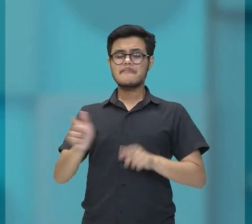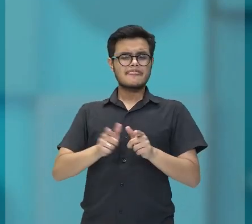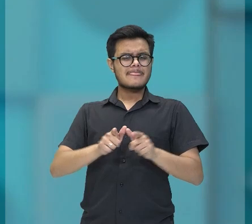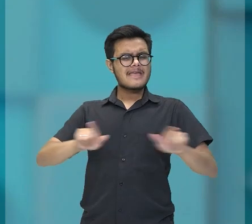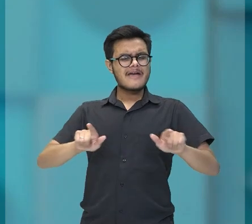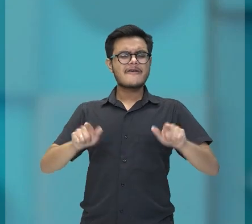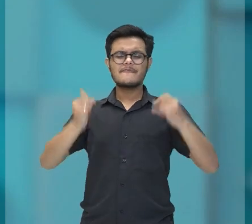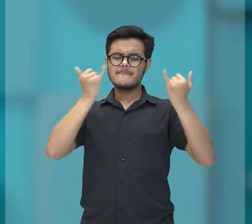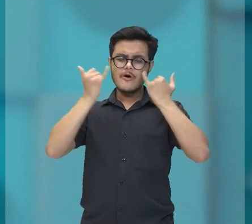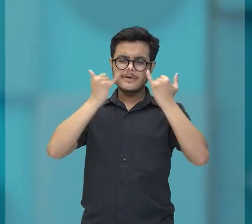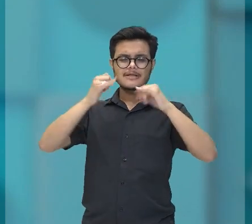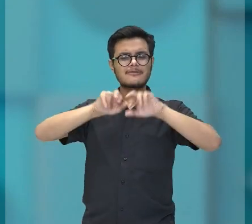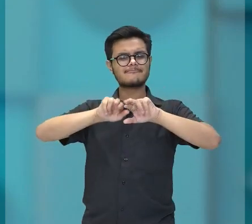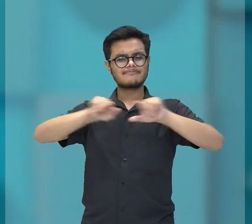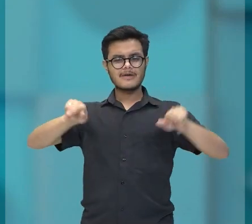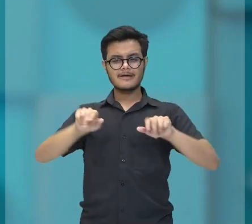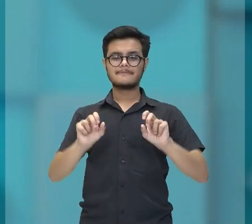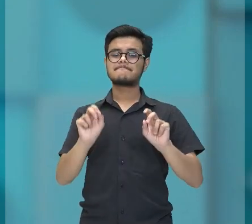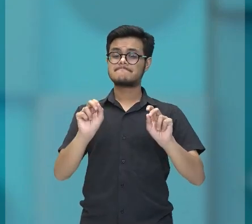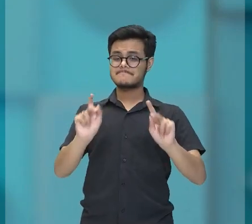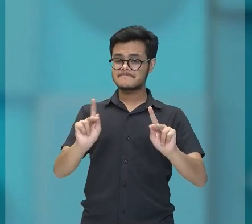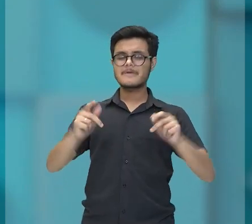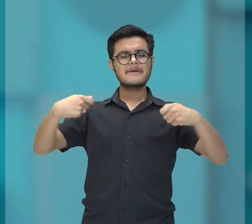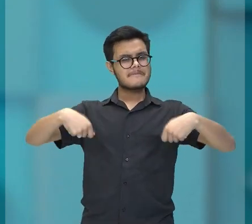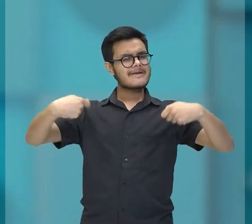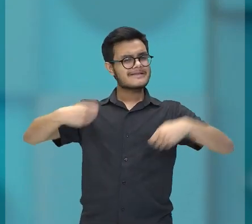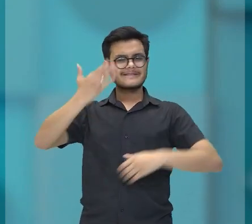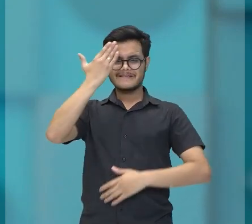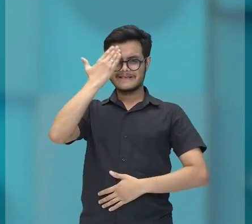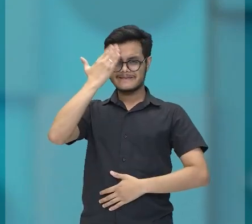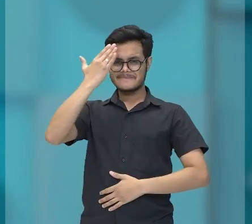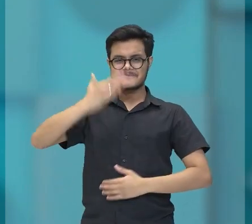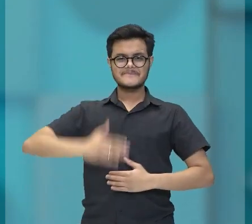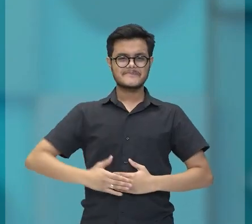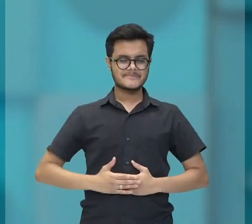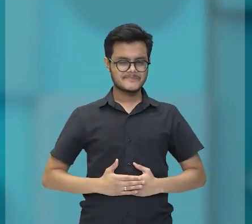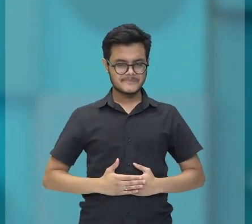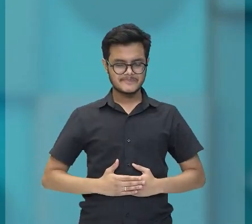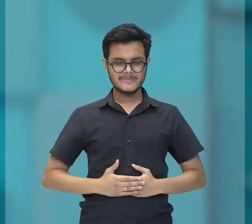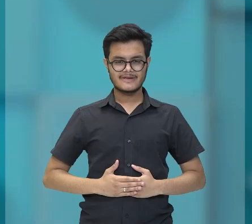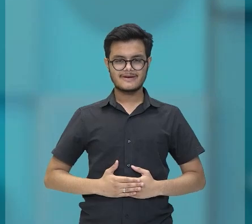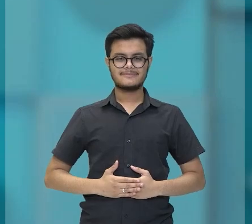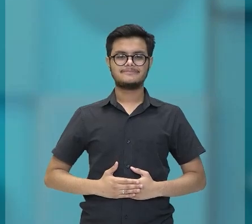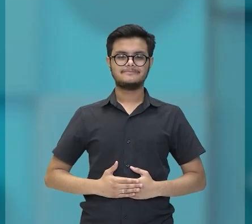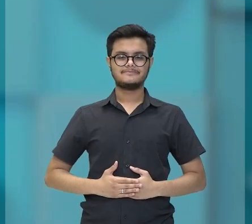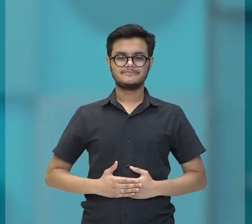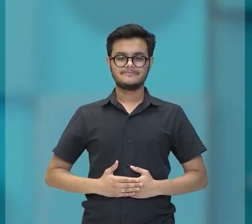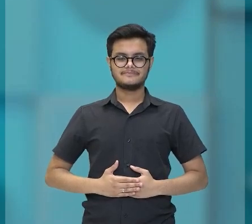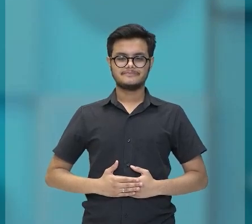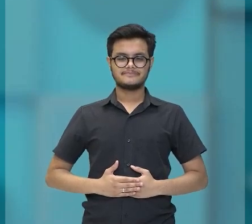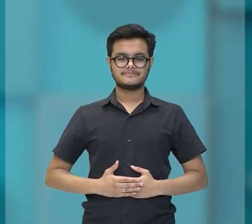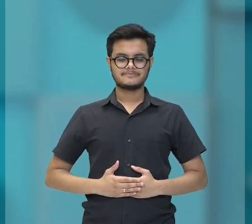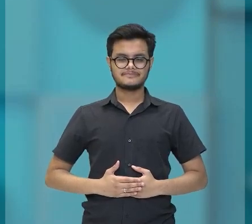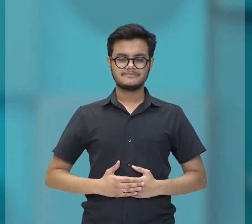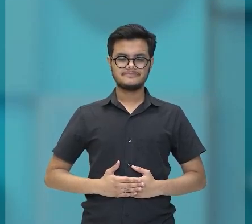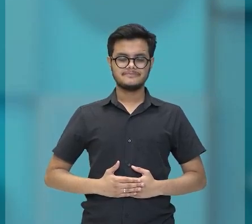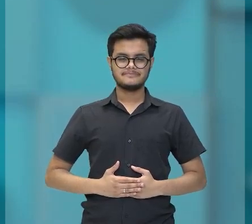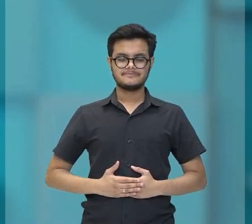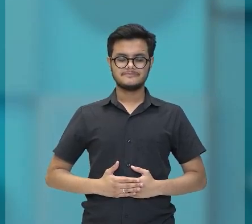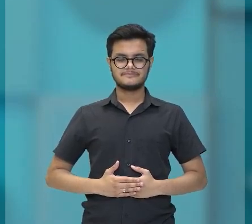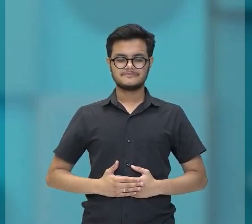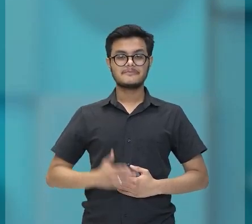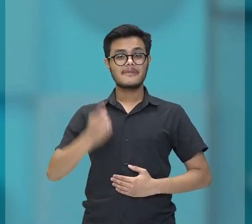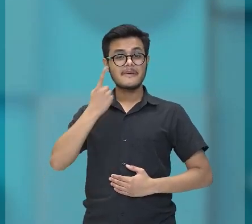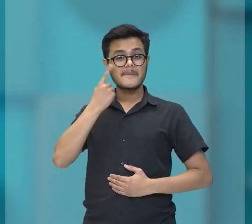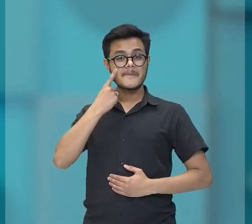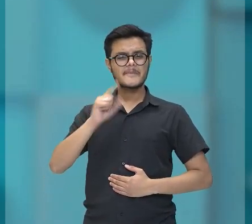muitas informações, ok? Tenham isto em mente, ok? E aí, avançando, eu vou mostrar para vocês agora